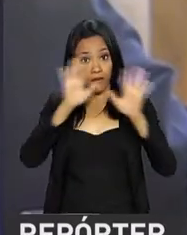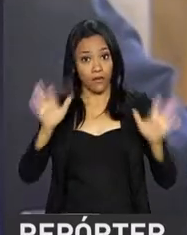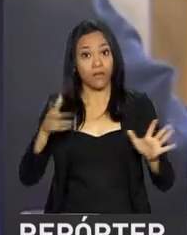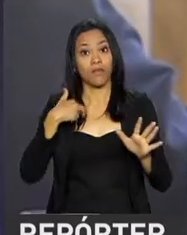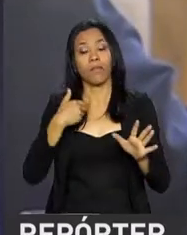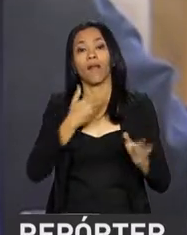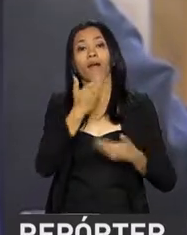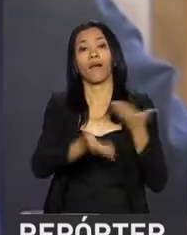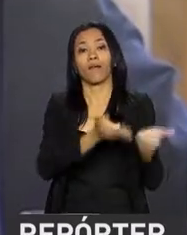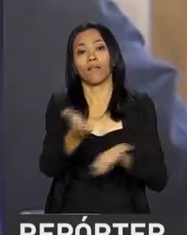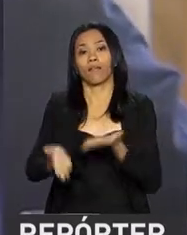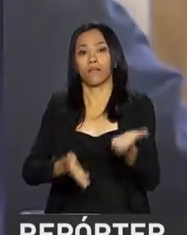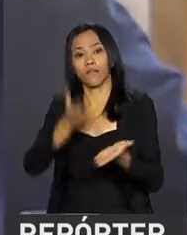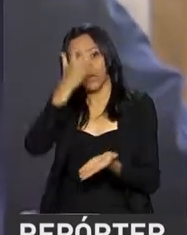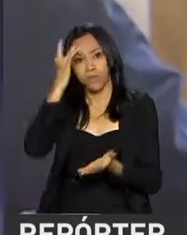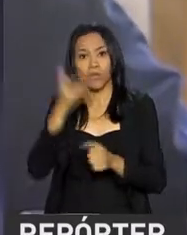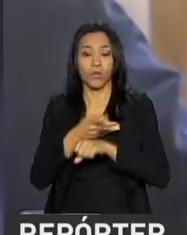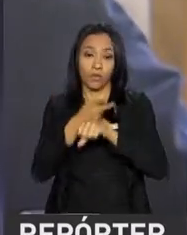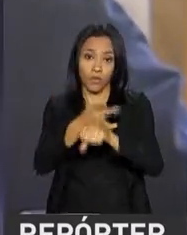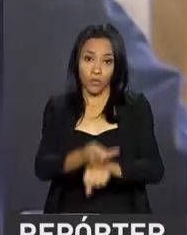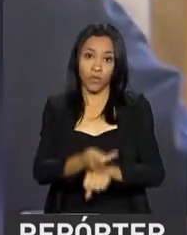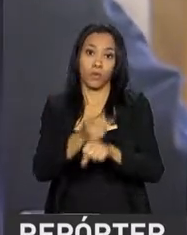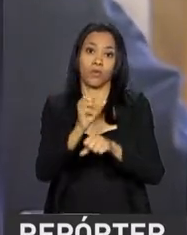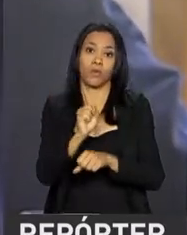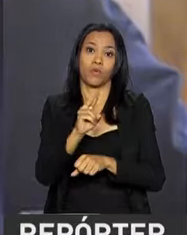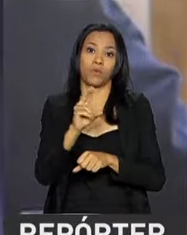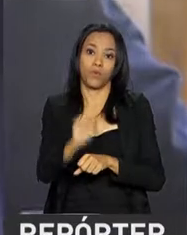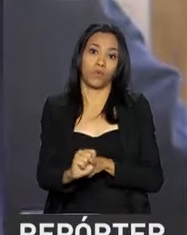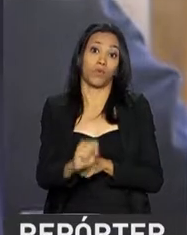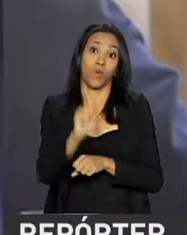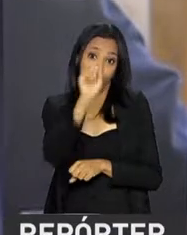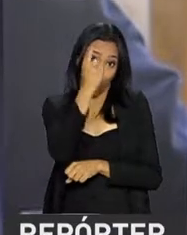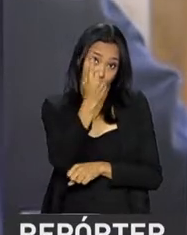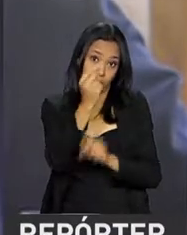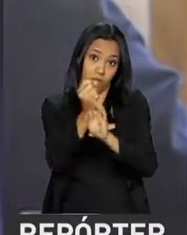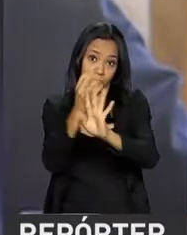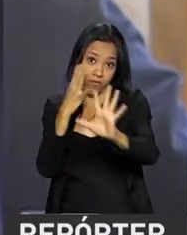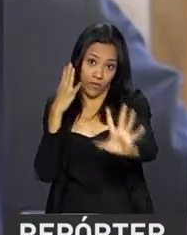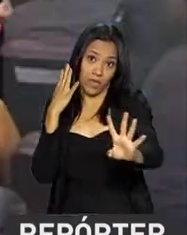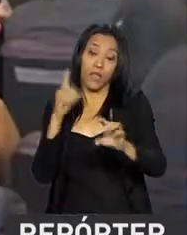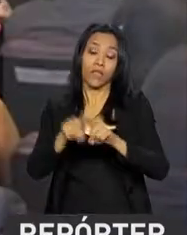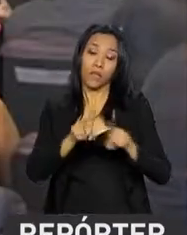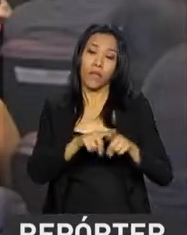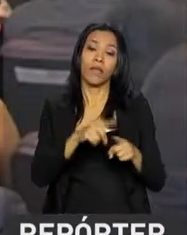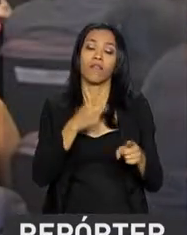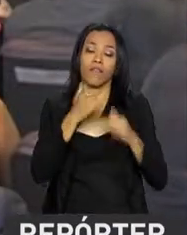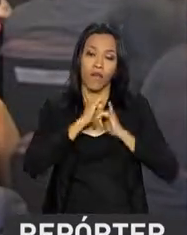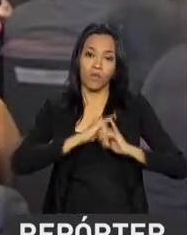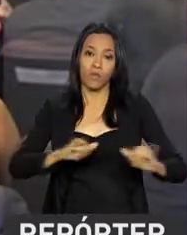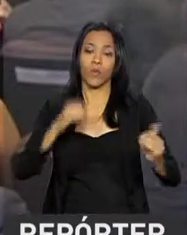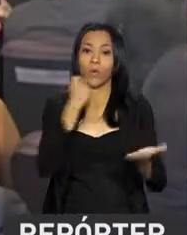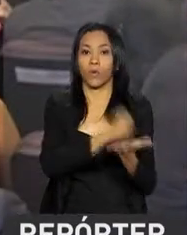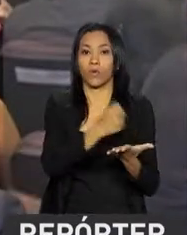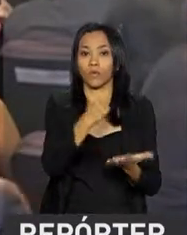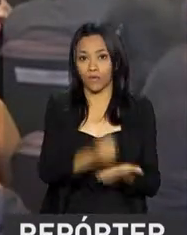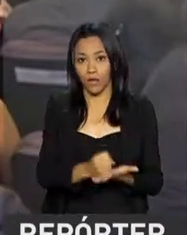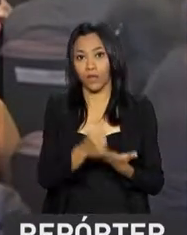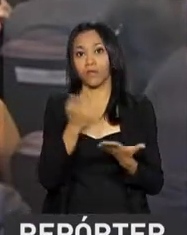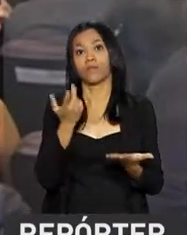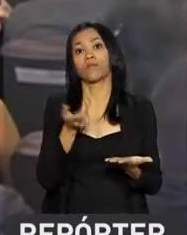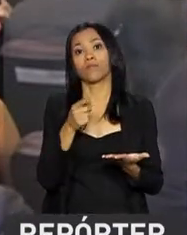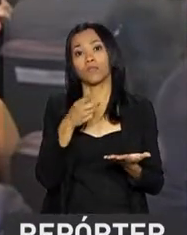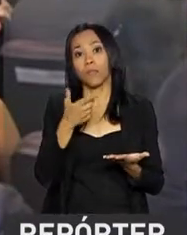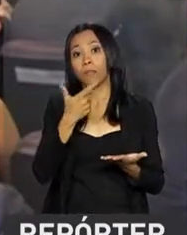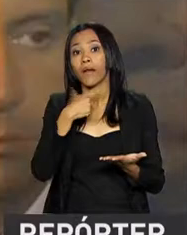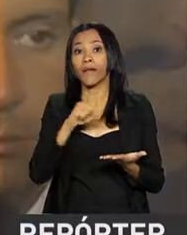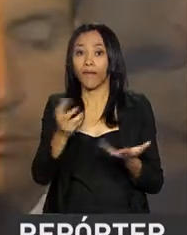usuários do SUS, por meio de uma fila única. Ele também anunciou a renovação de contratos temporários para profissionais de hospitais